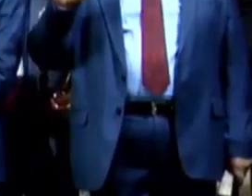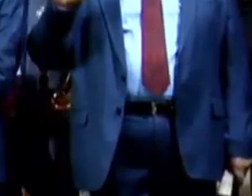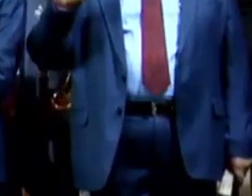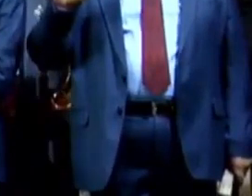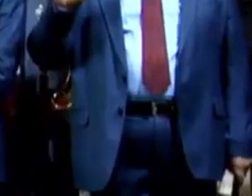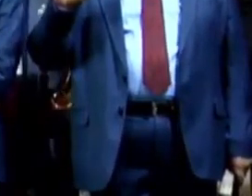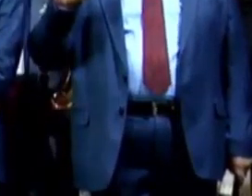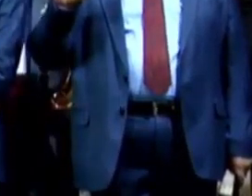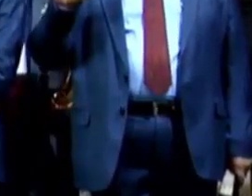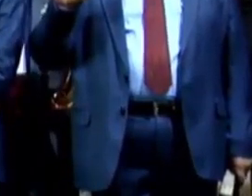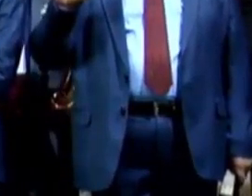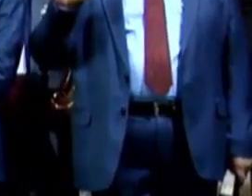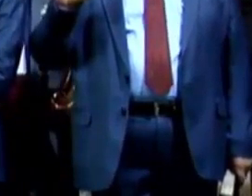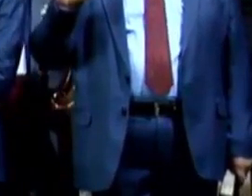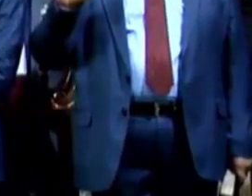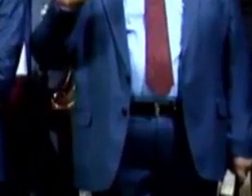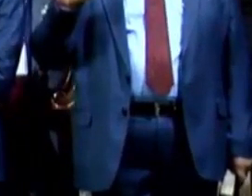você?